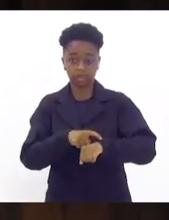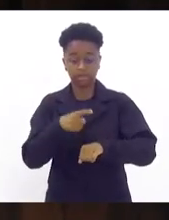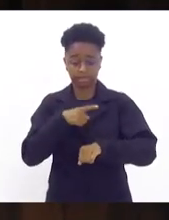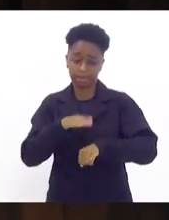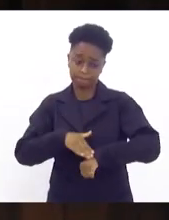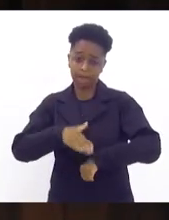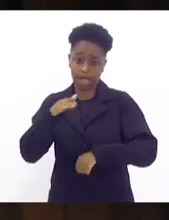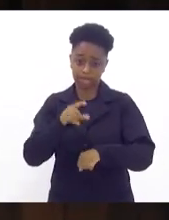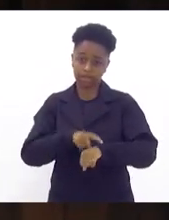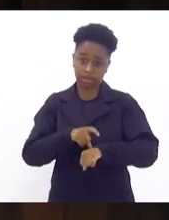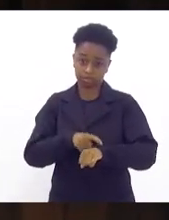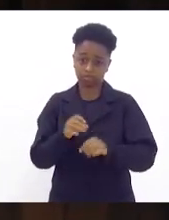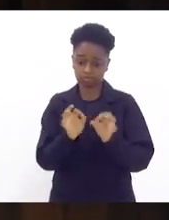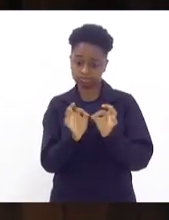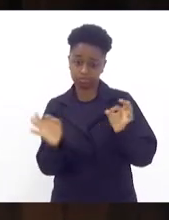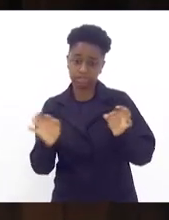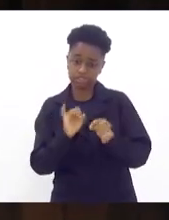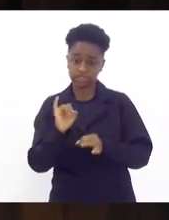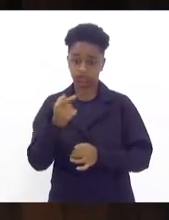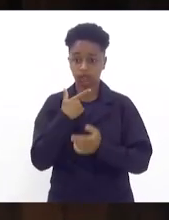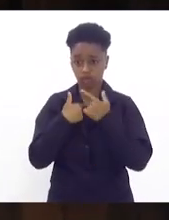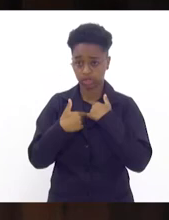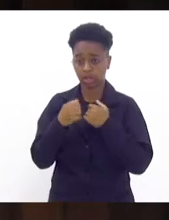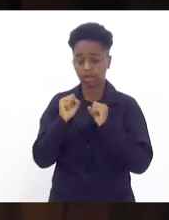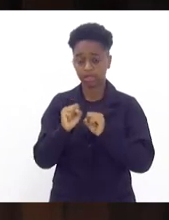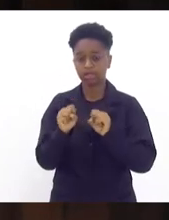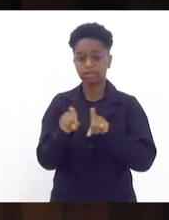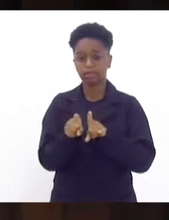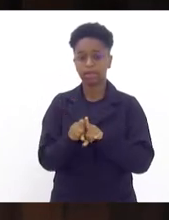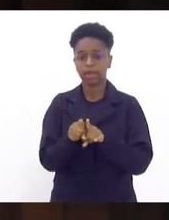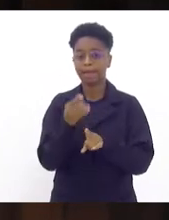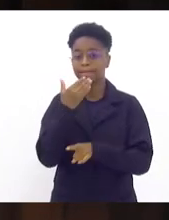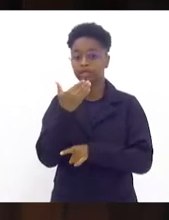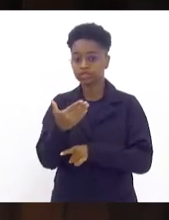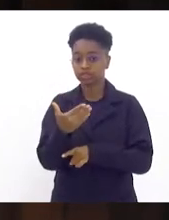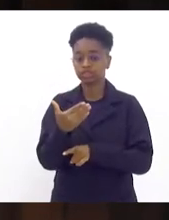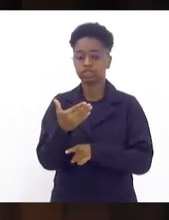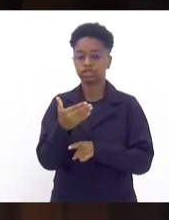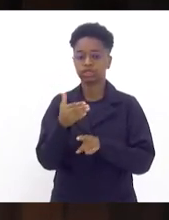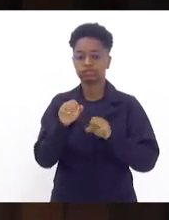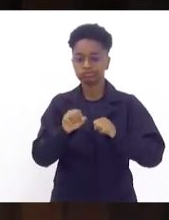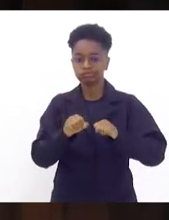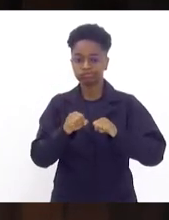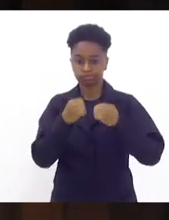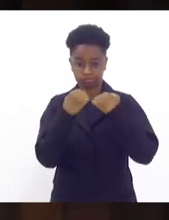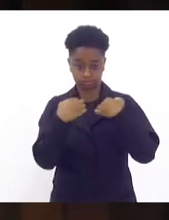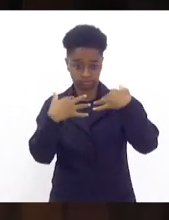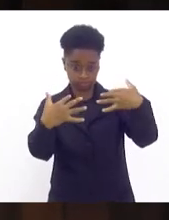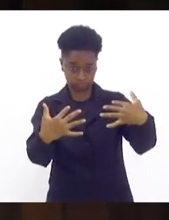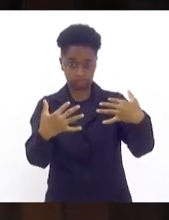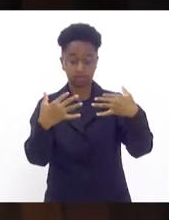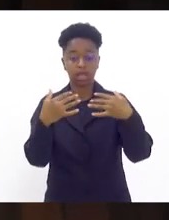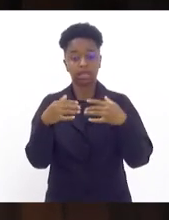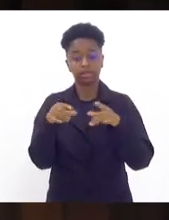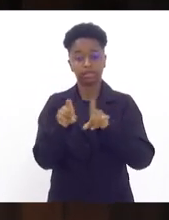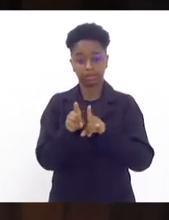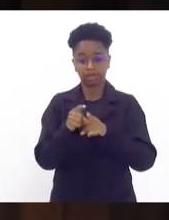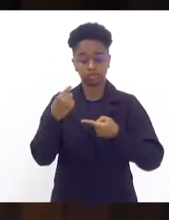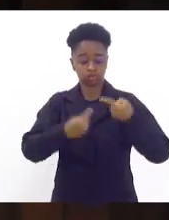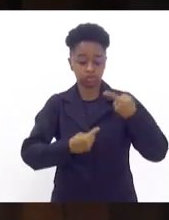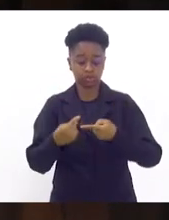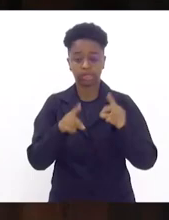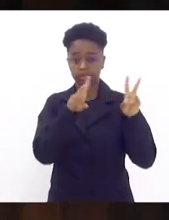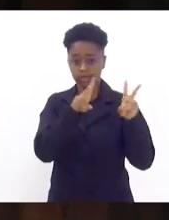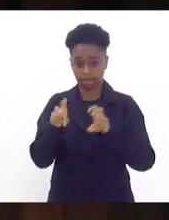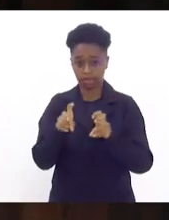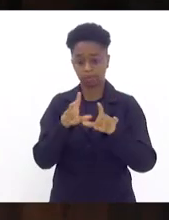até conversei com Vossa Excelência aqui do lado, para solicitar uma audiência pública, lembra, para discutir esse tema, pela Comissão de Esporte. Aproveita,